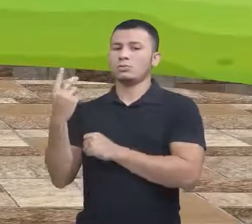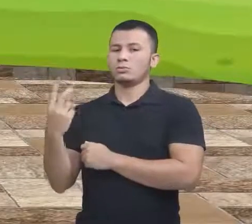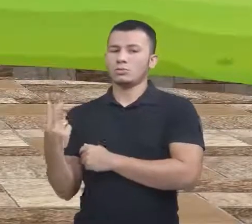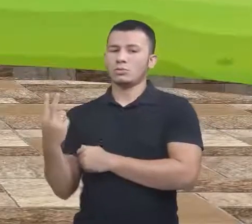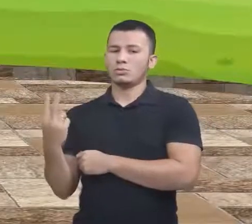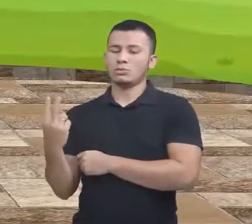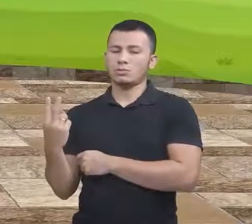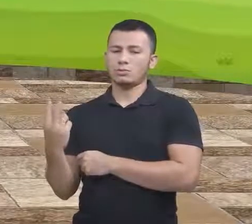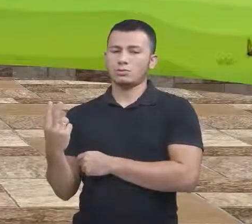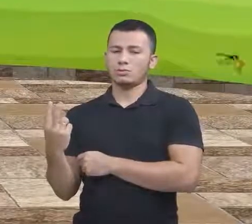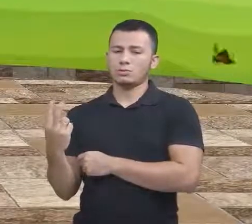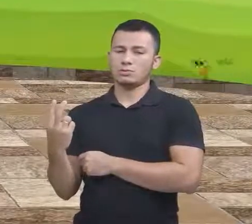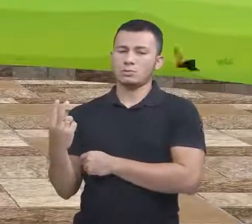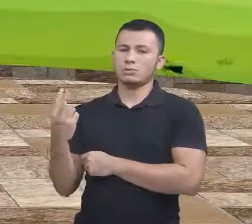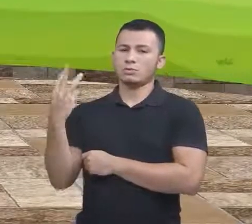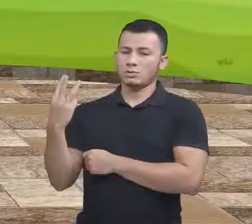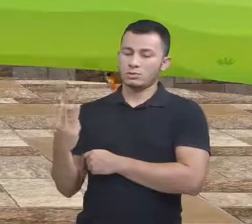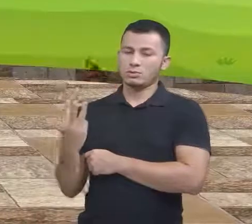2